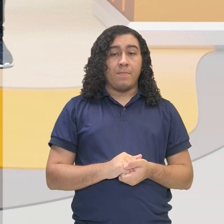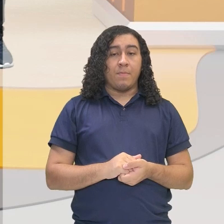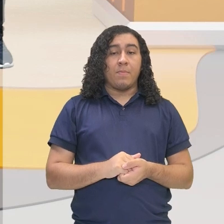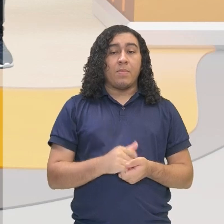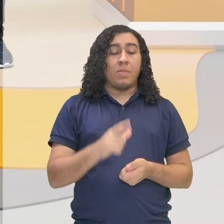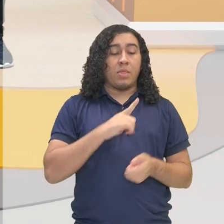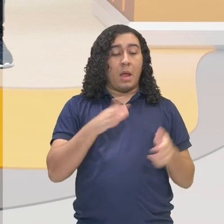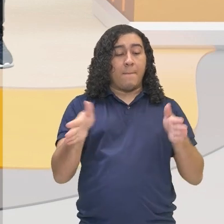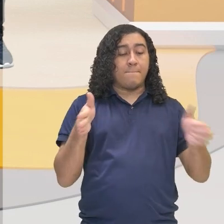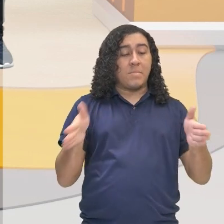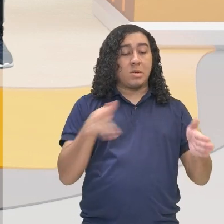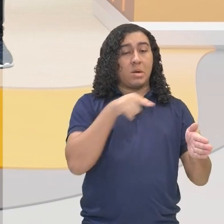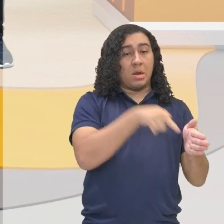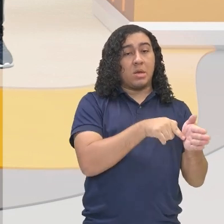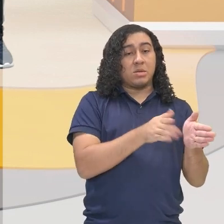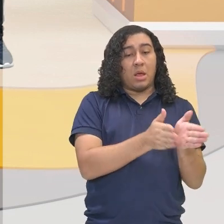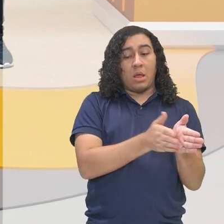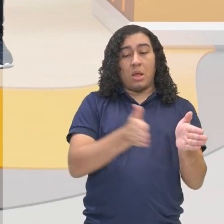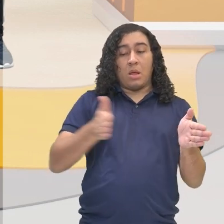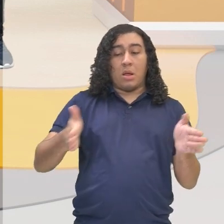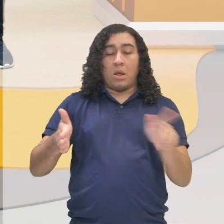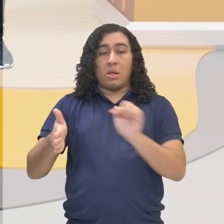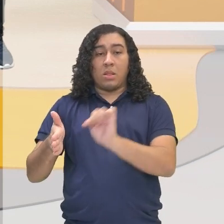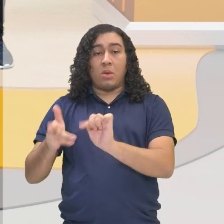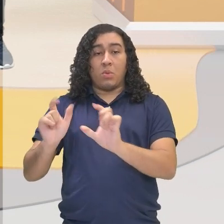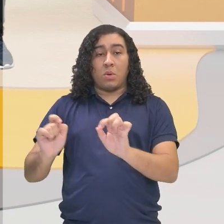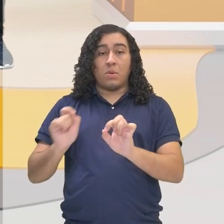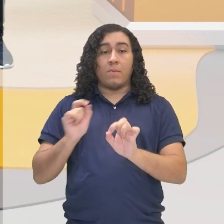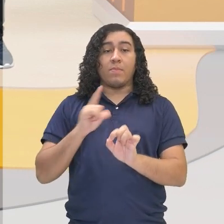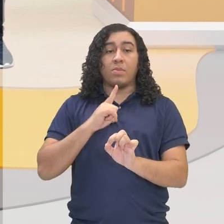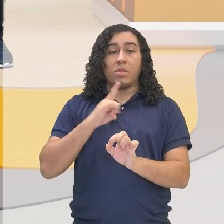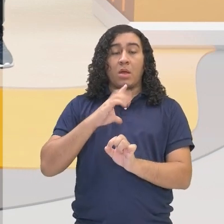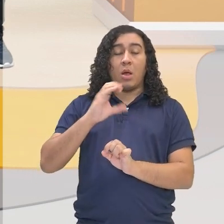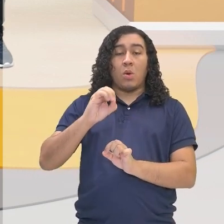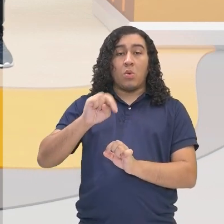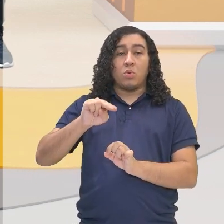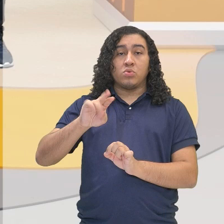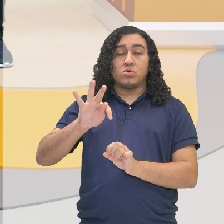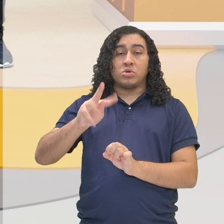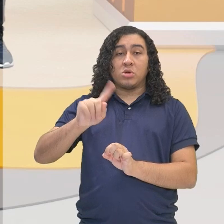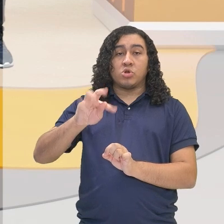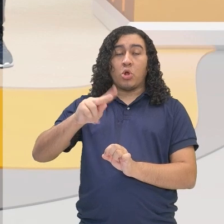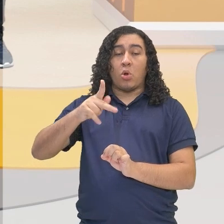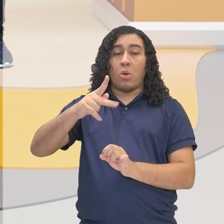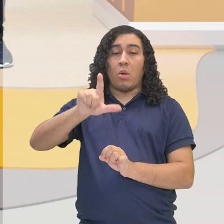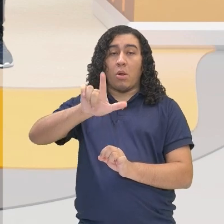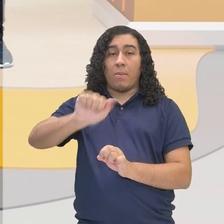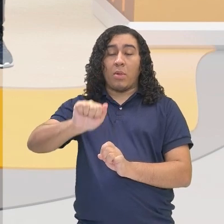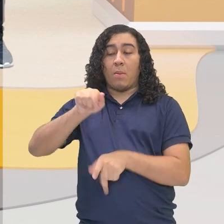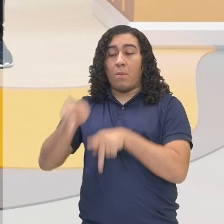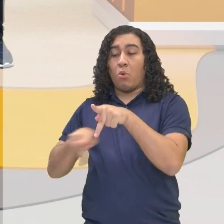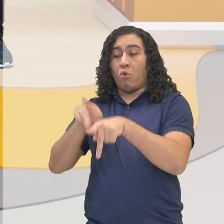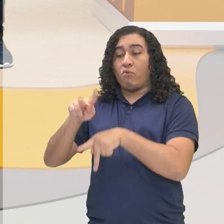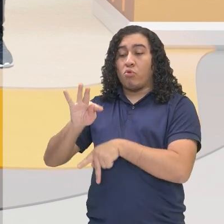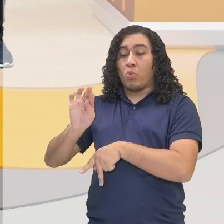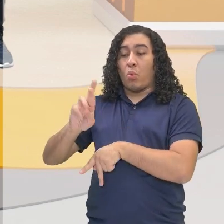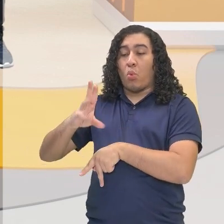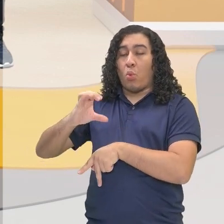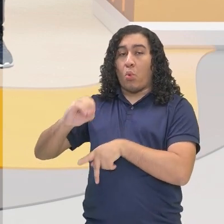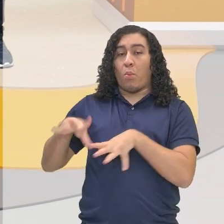Romano até a tomada de Constantinopla pelos turcos, que vai ali no